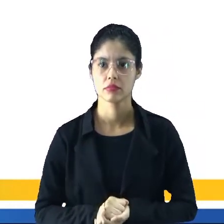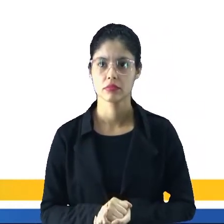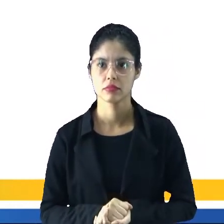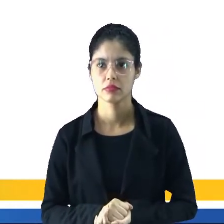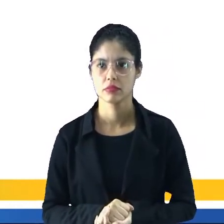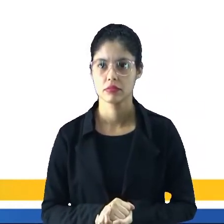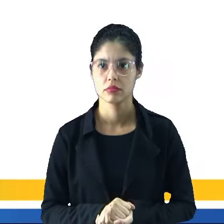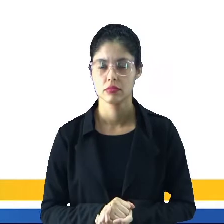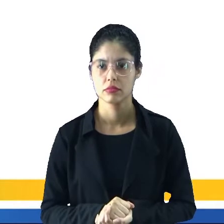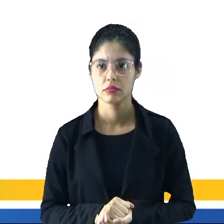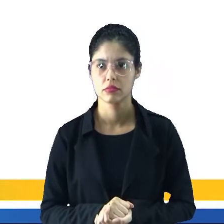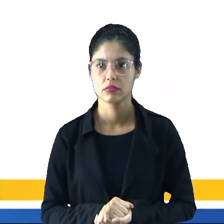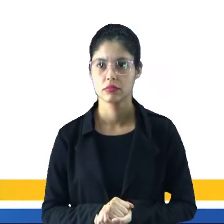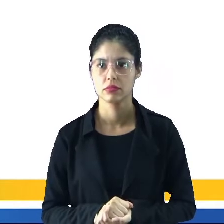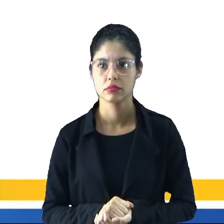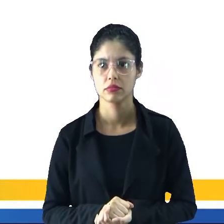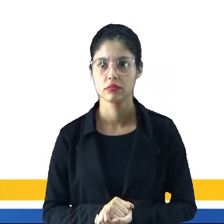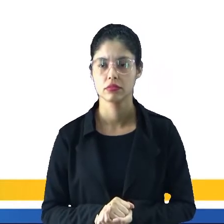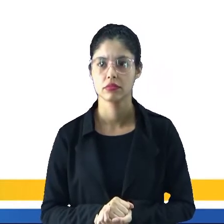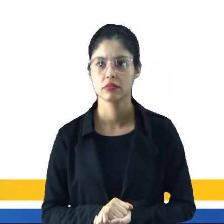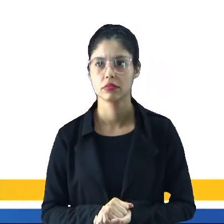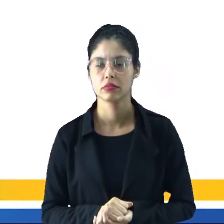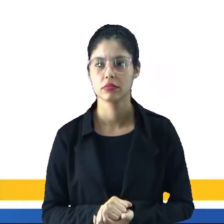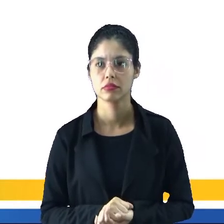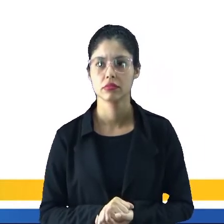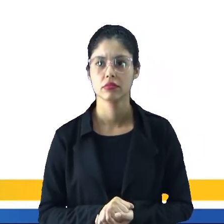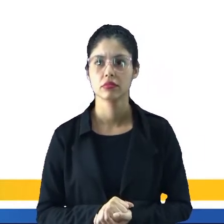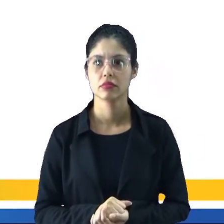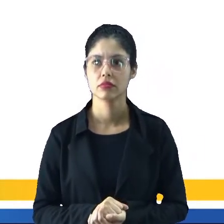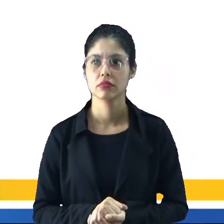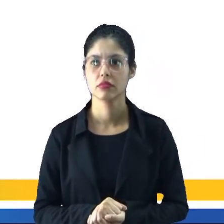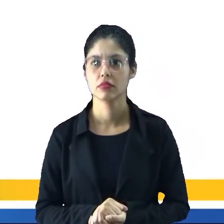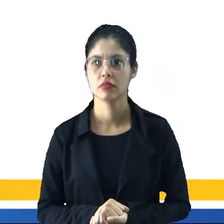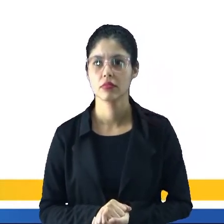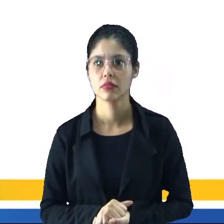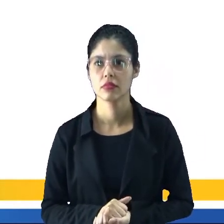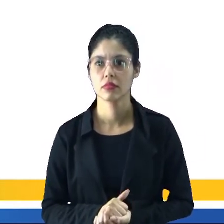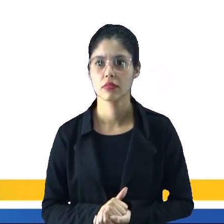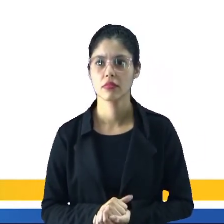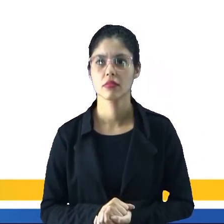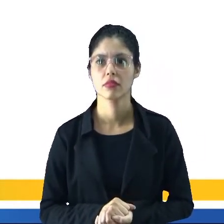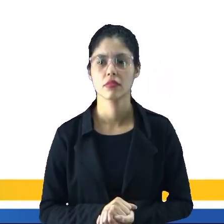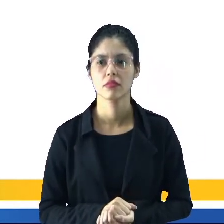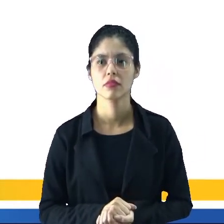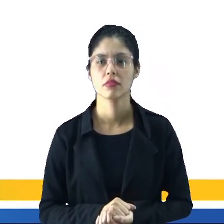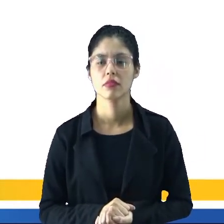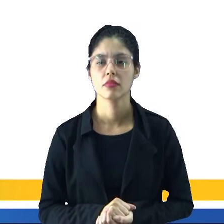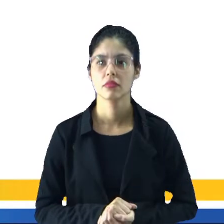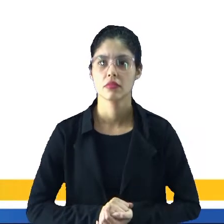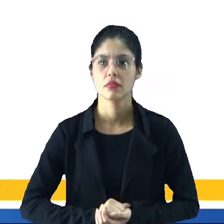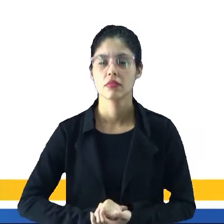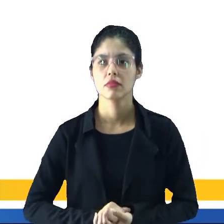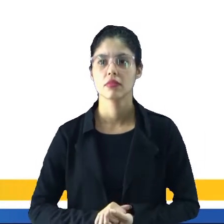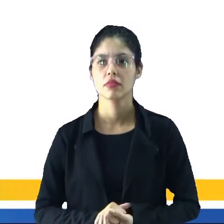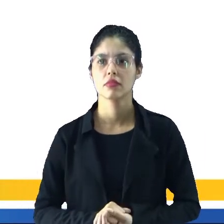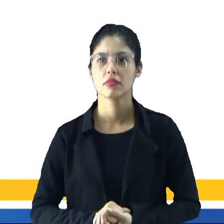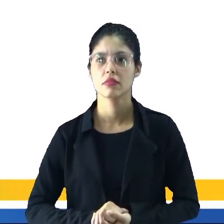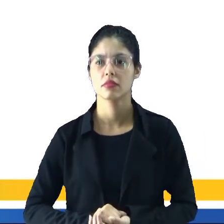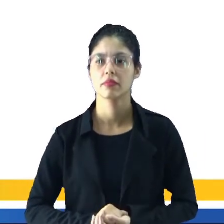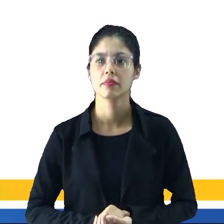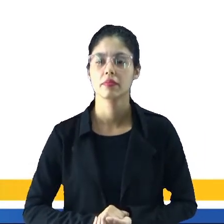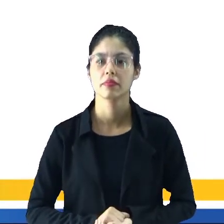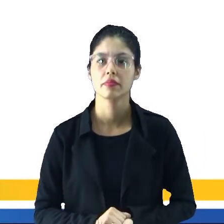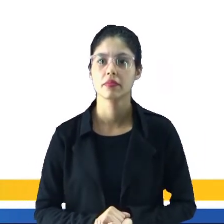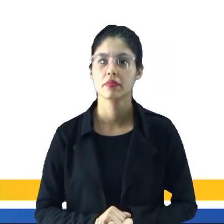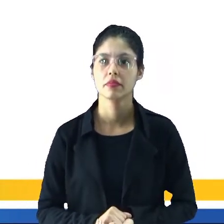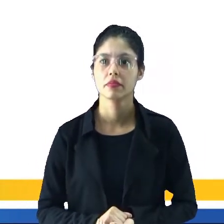exemplo. We need to husband our natural resource so that our children and grandchildren may benefit from